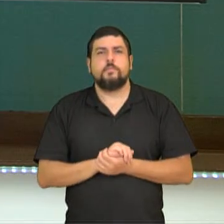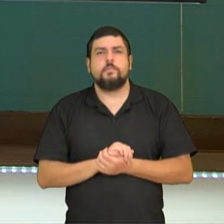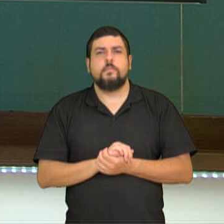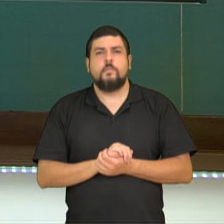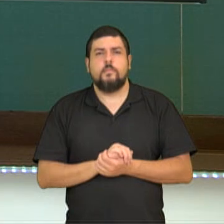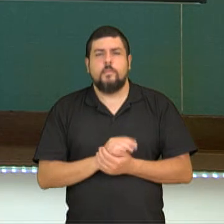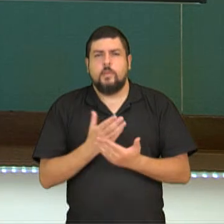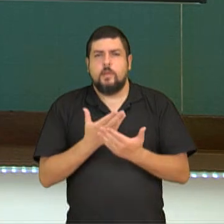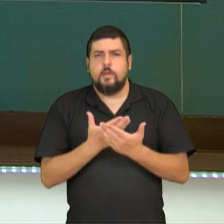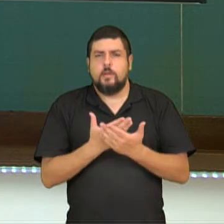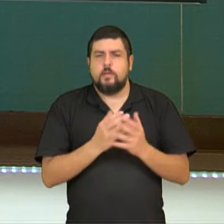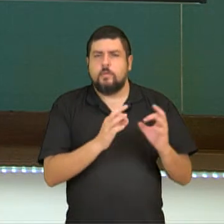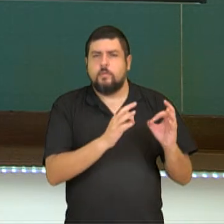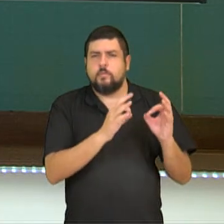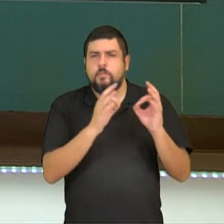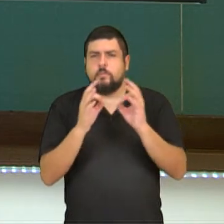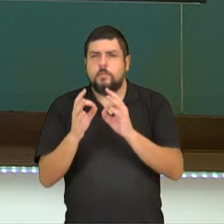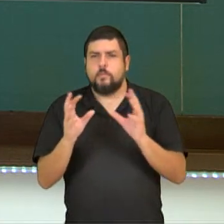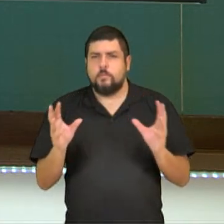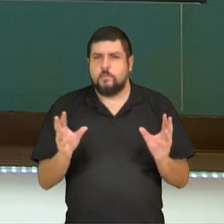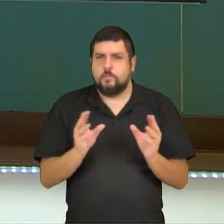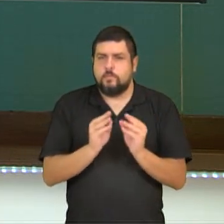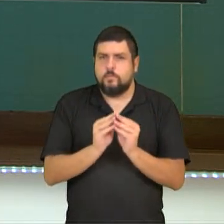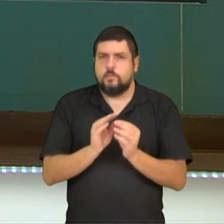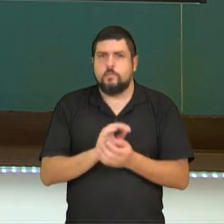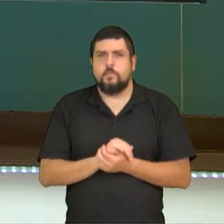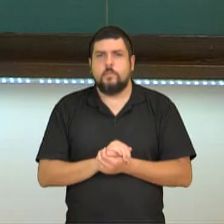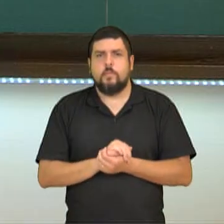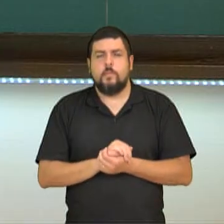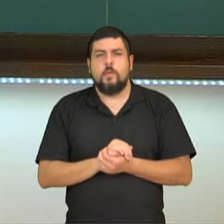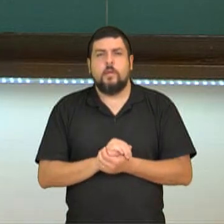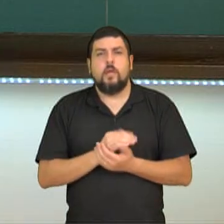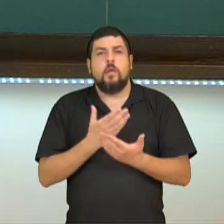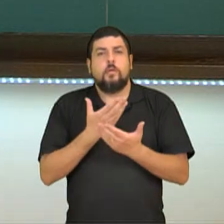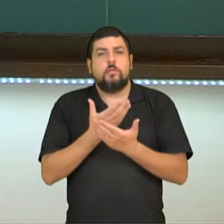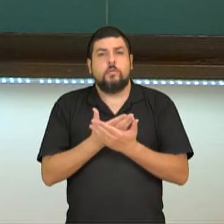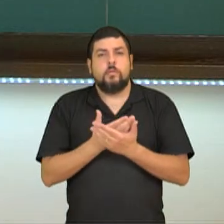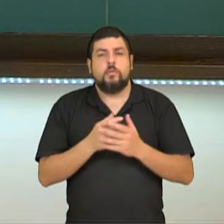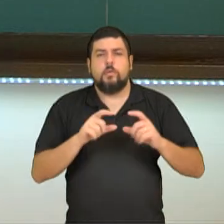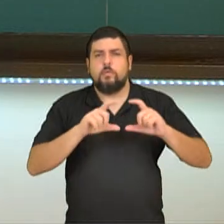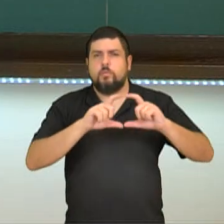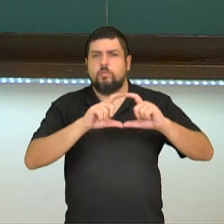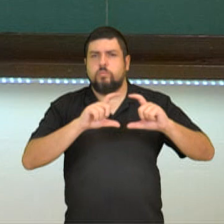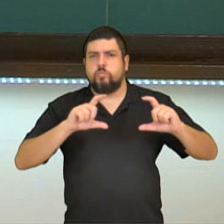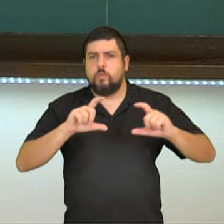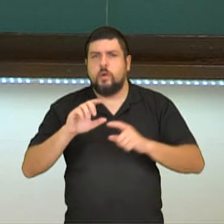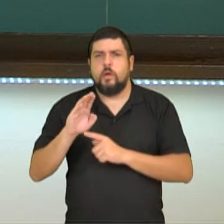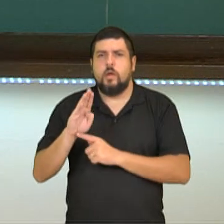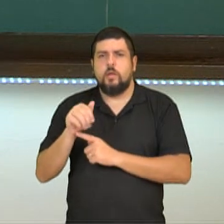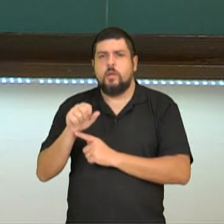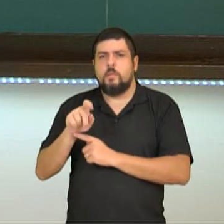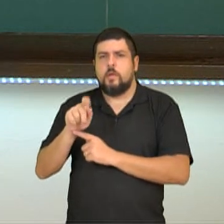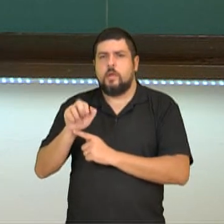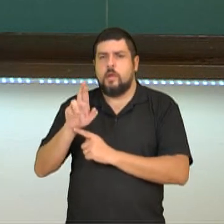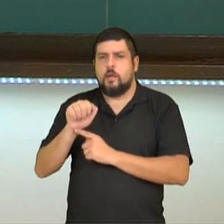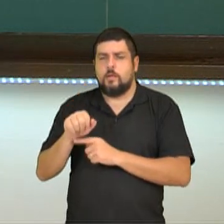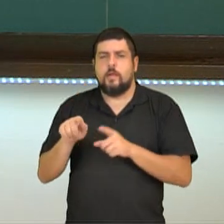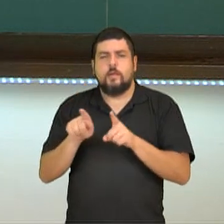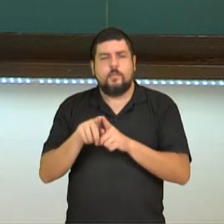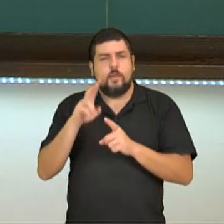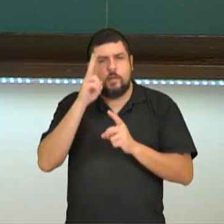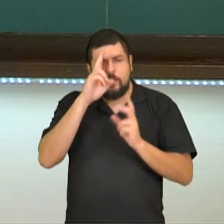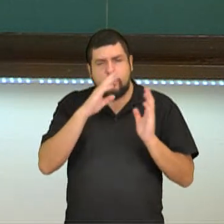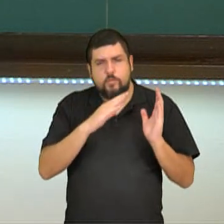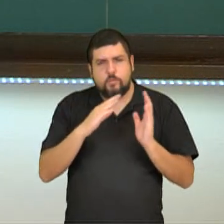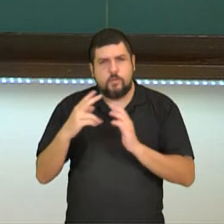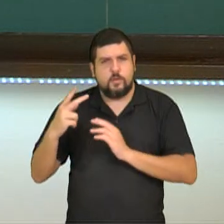que nós estudamos hoje, pessoal? Nós estudamos a fórmula de Bhaskara, né? Estudamos um pouquinho da história também,